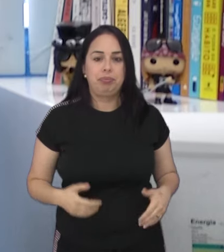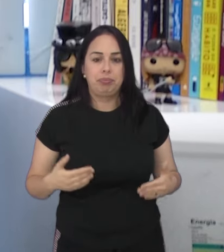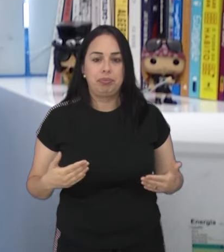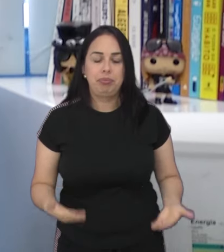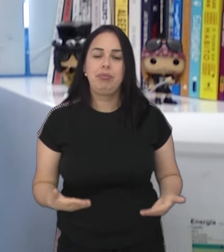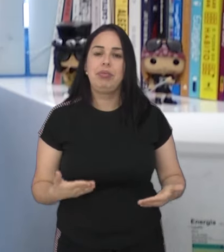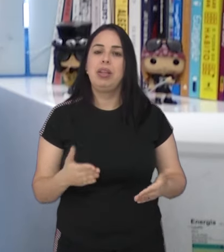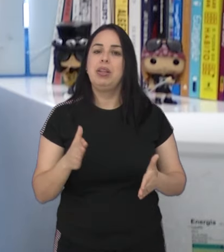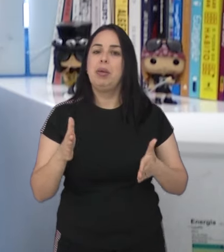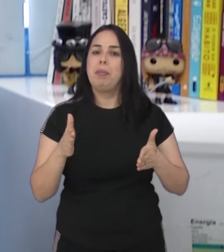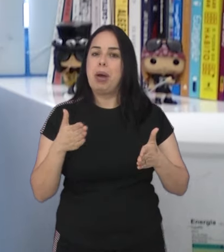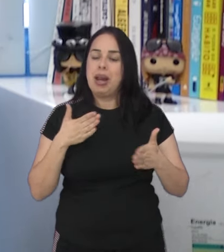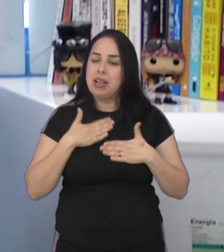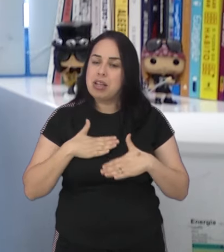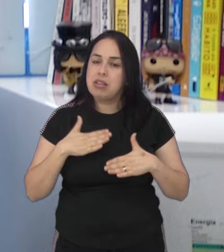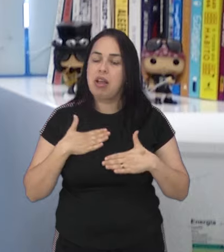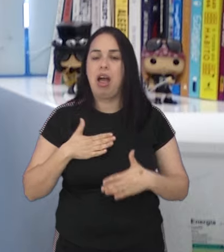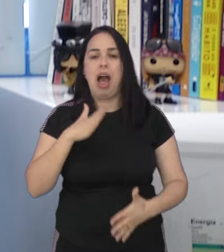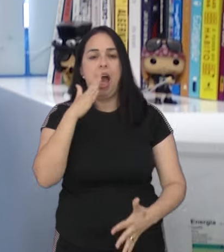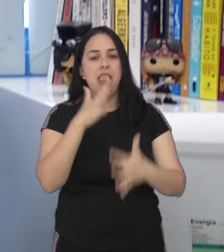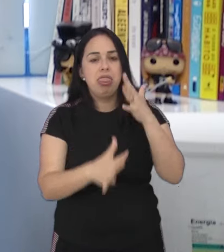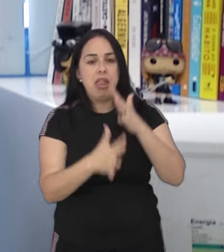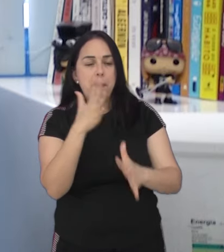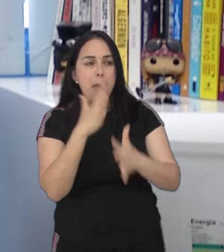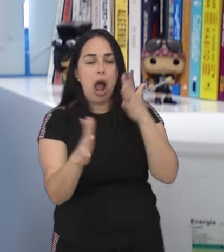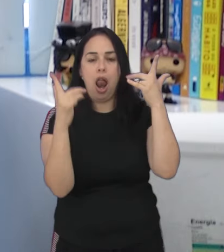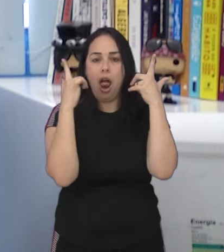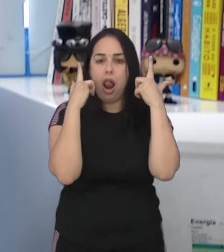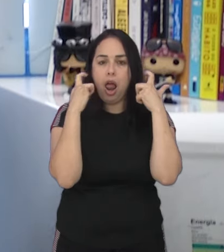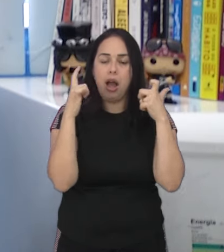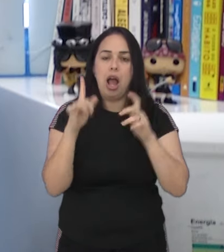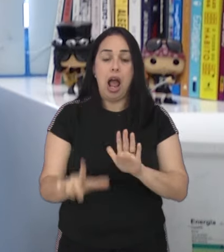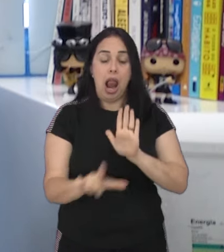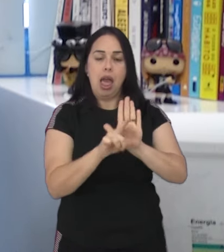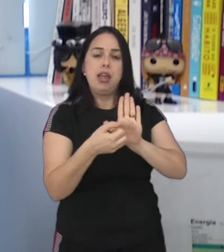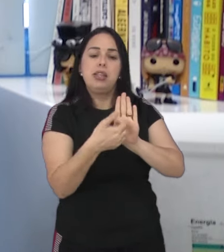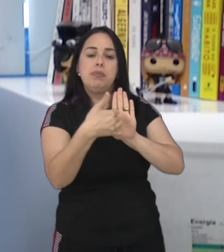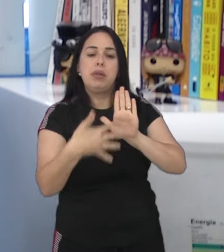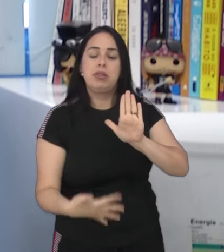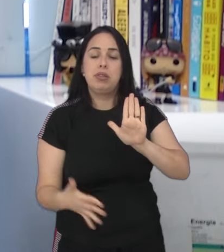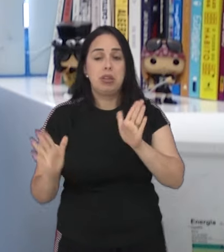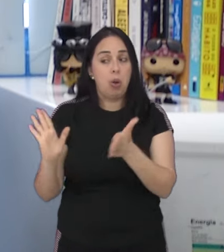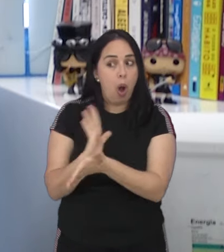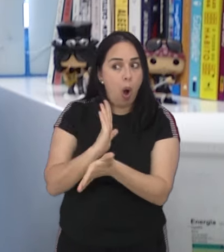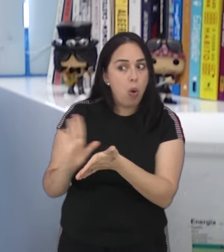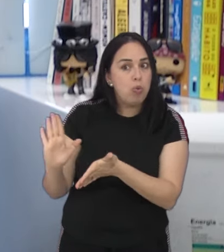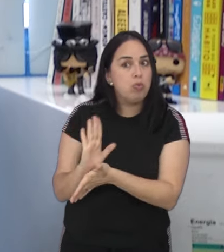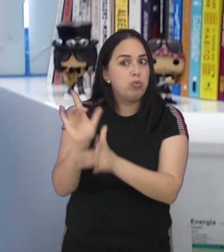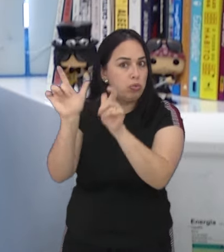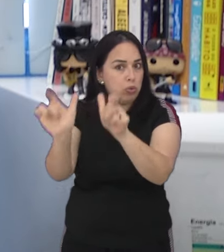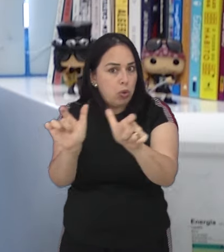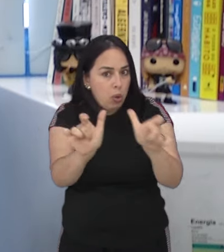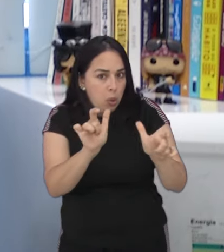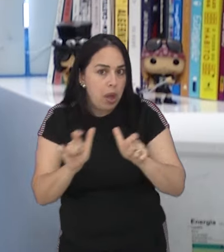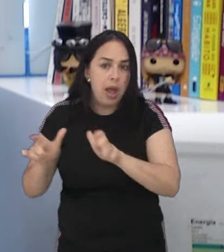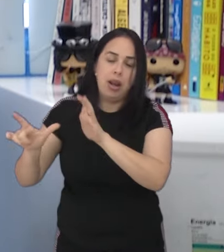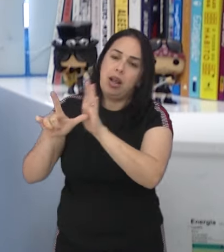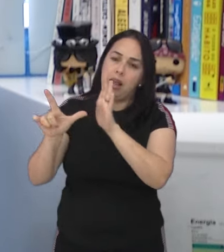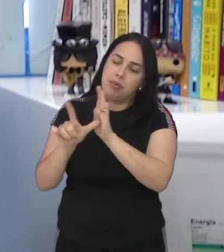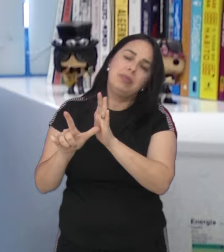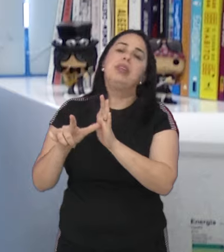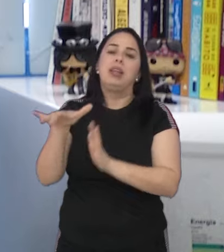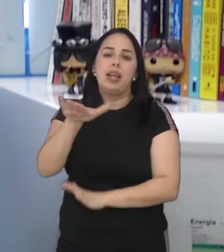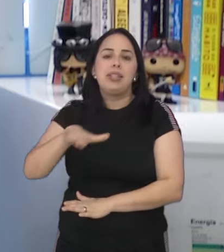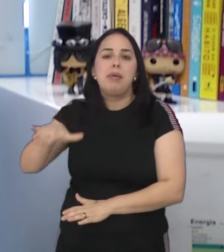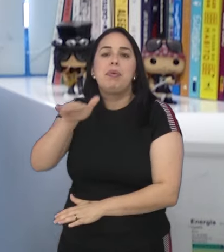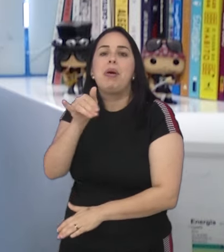relacionado ao sossego ou o combate à perturbação do Sossego o que que essa lei diz que algumas atividades comerciais no município